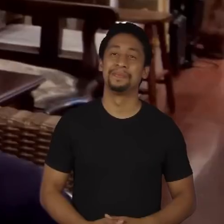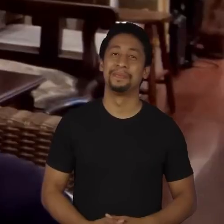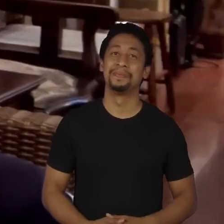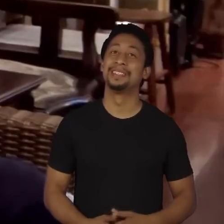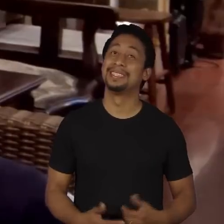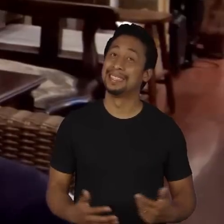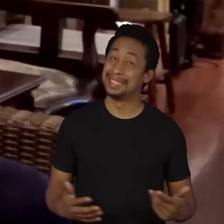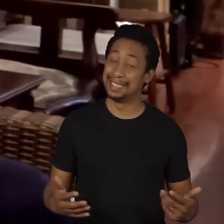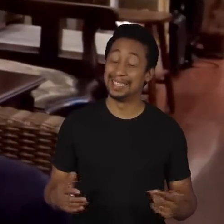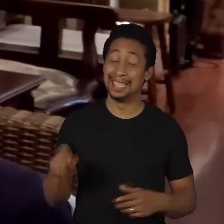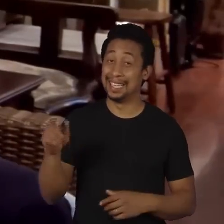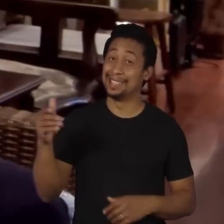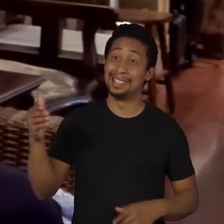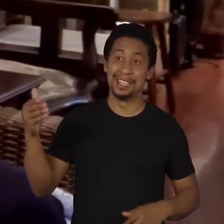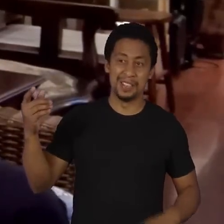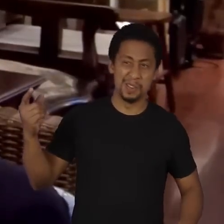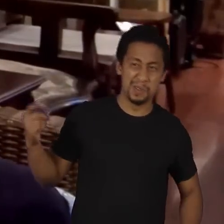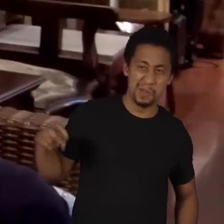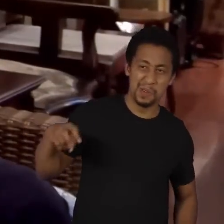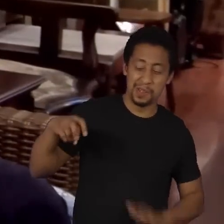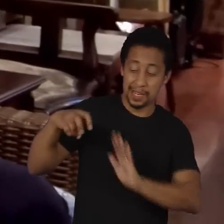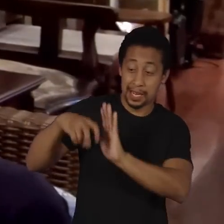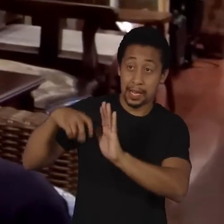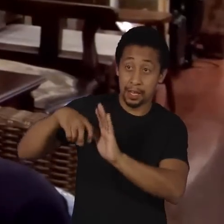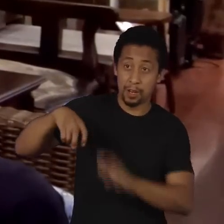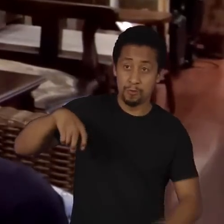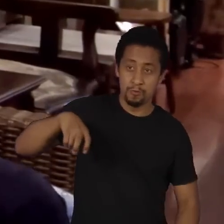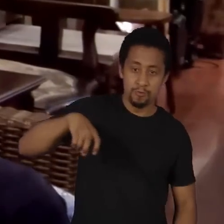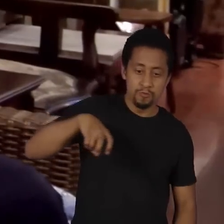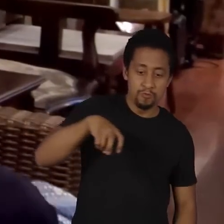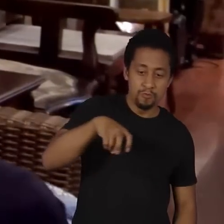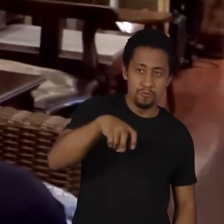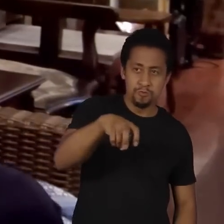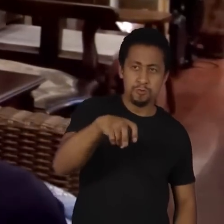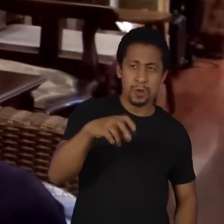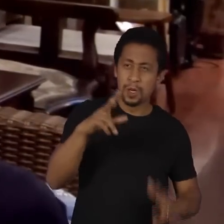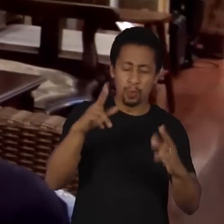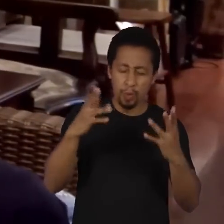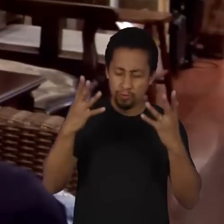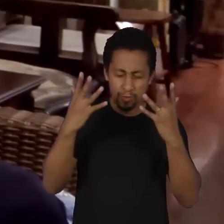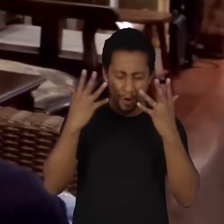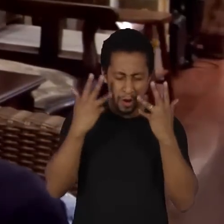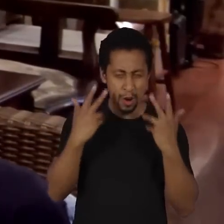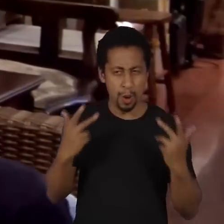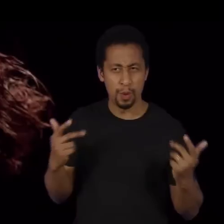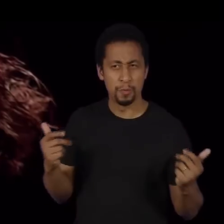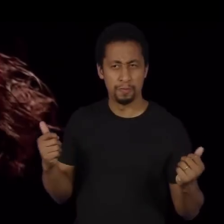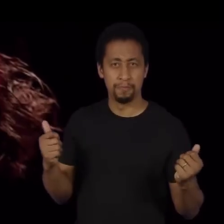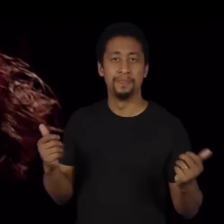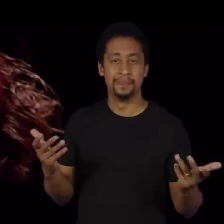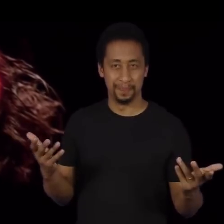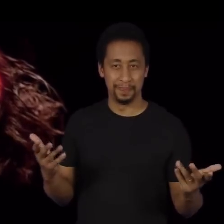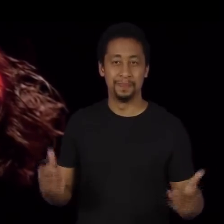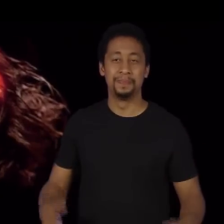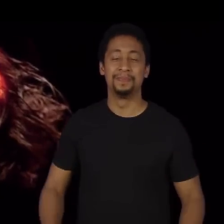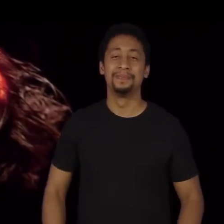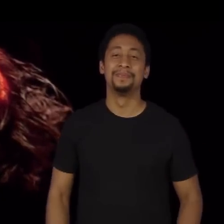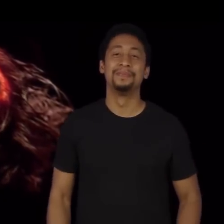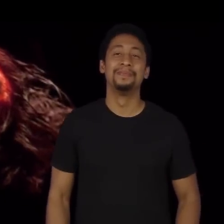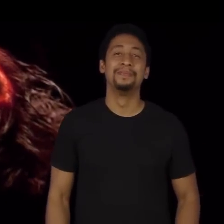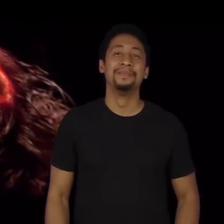E ela entrava como um leão, com a juba em chamas. Era lindo aquilo.